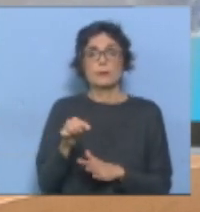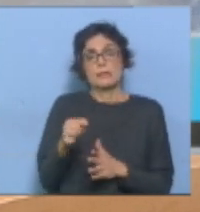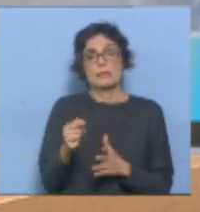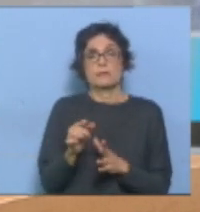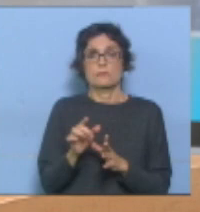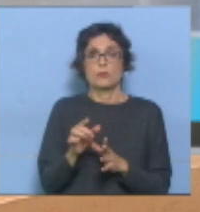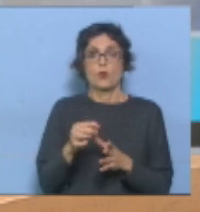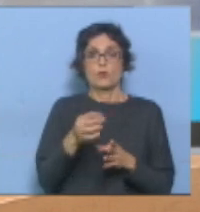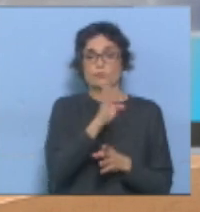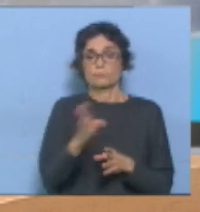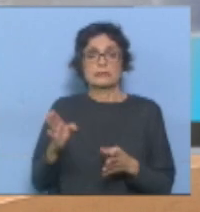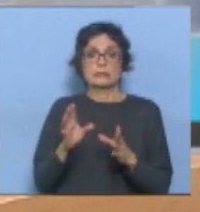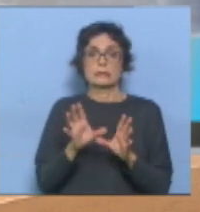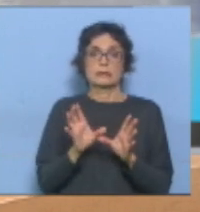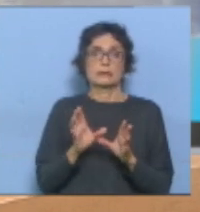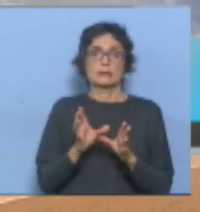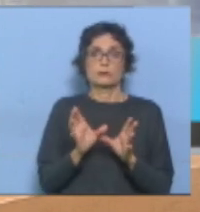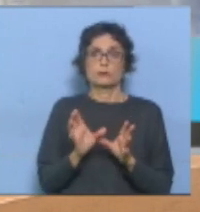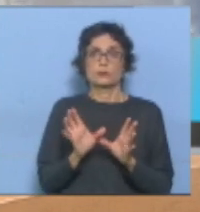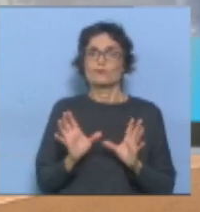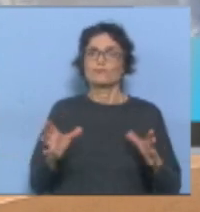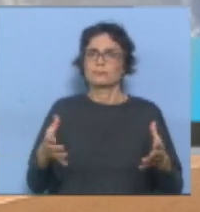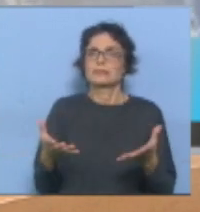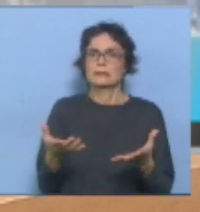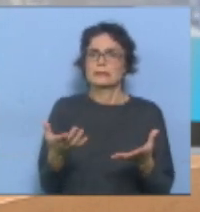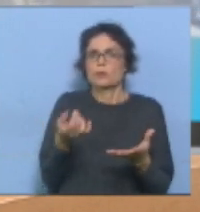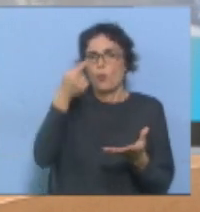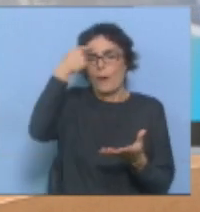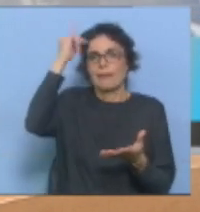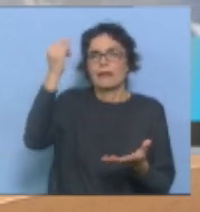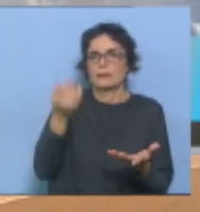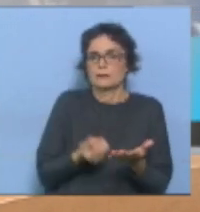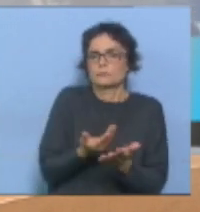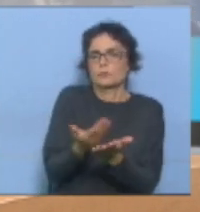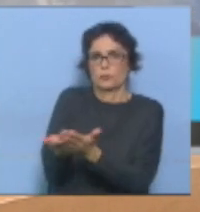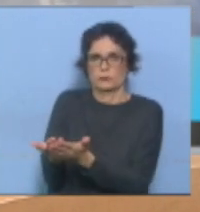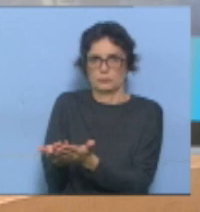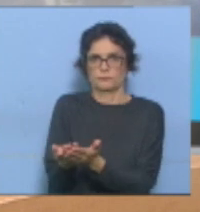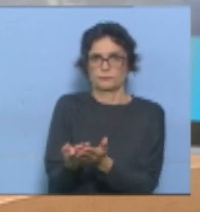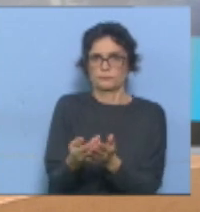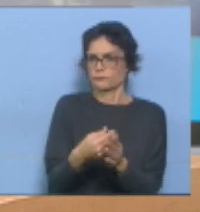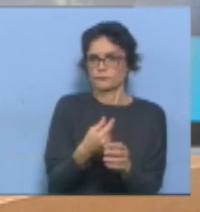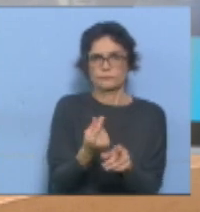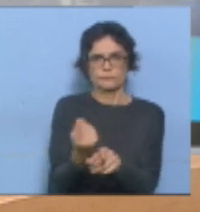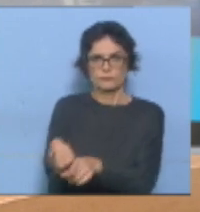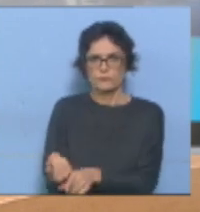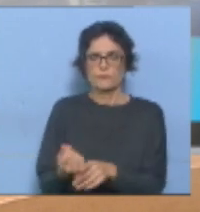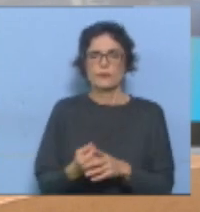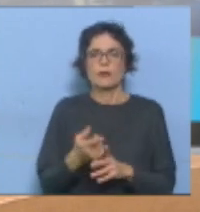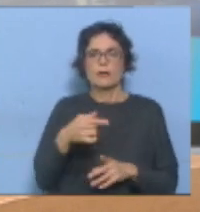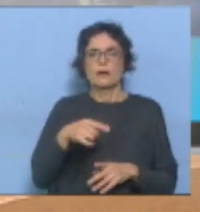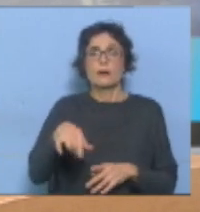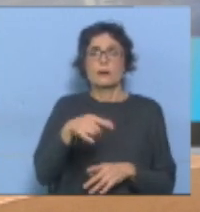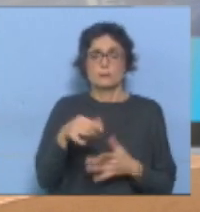generalizadas, são ideias e propostas. Para nós, para serviço, diz-nos